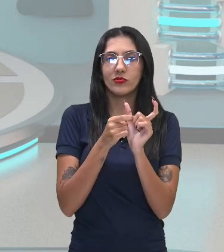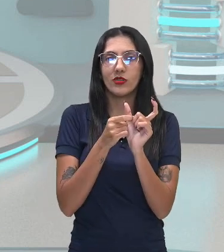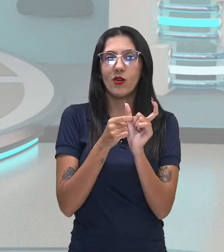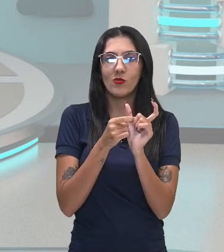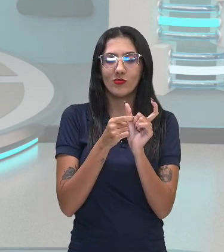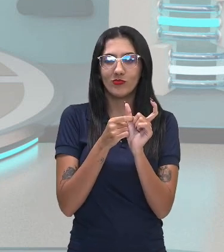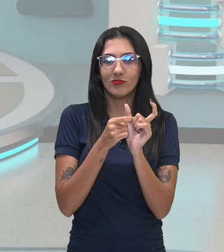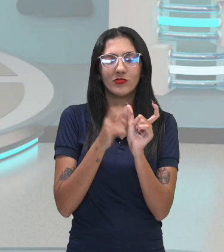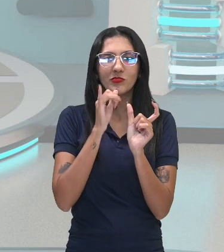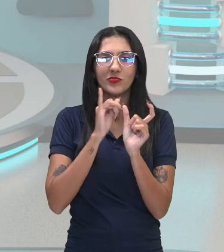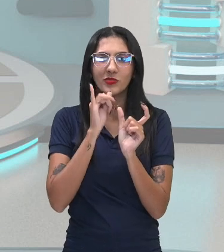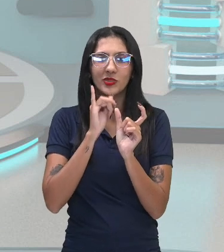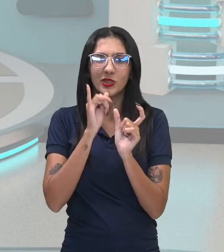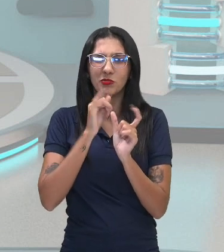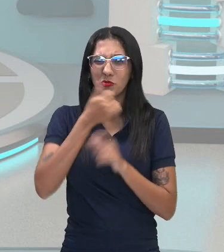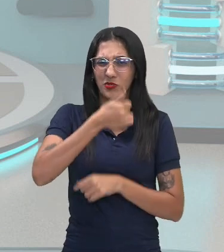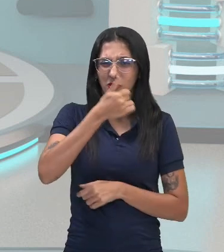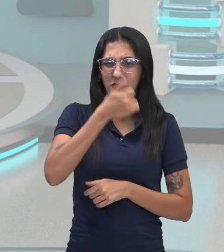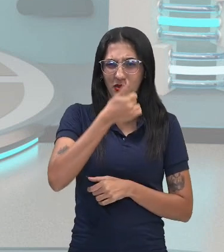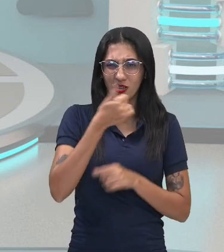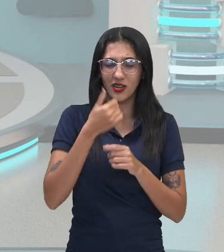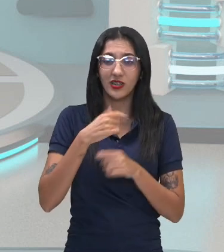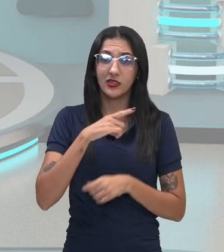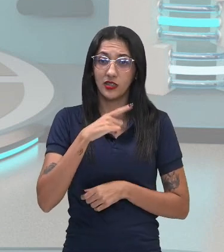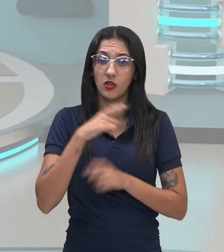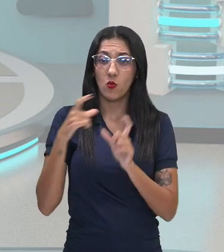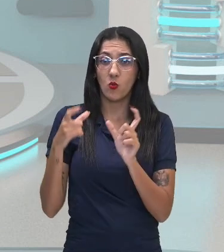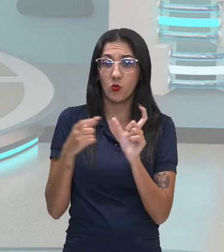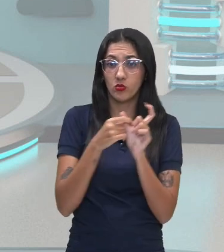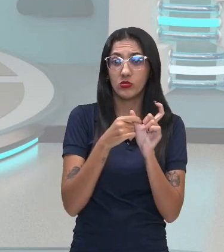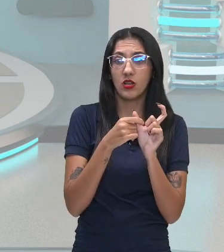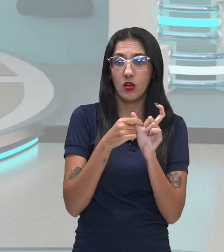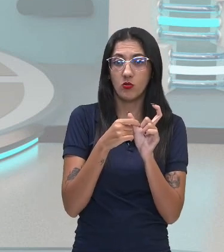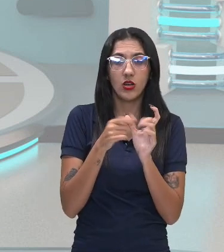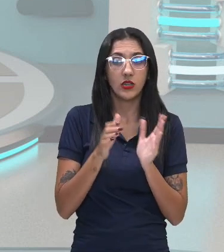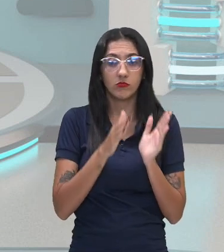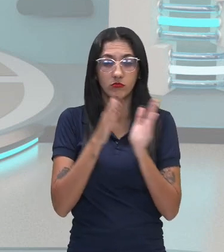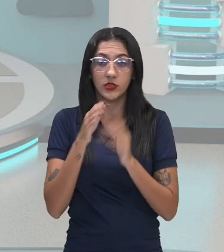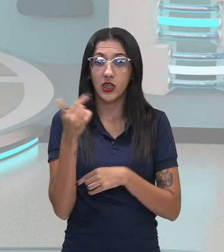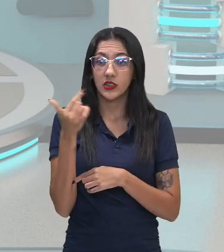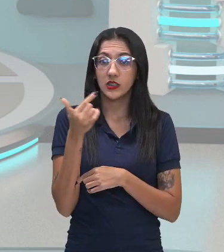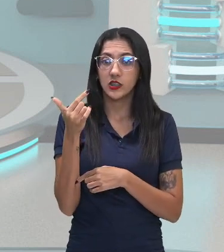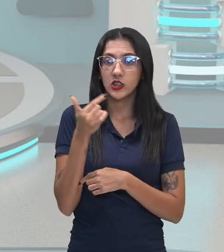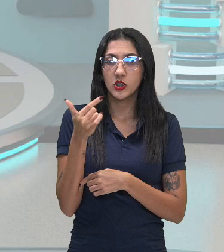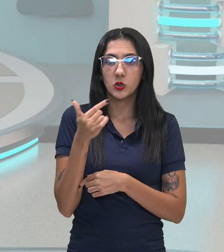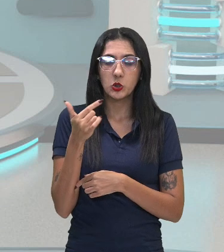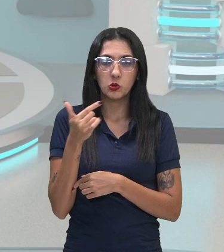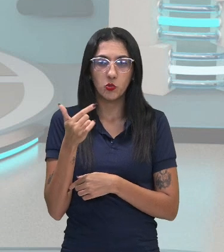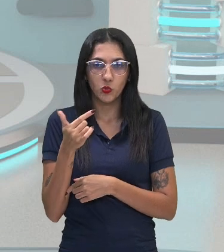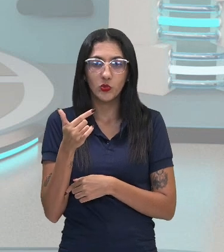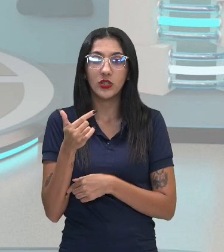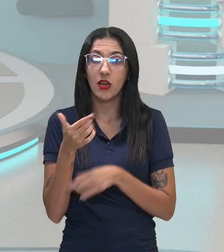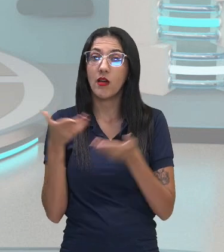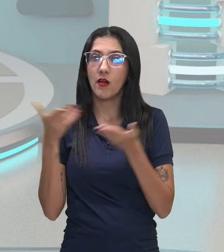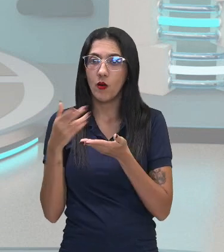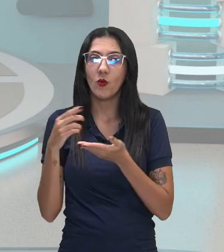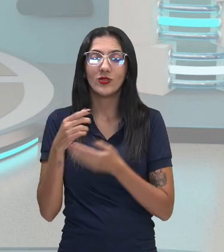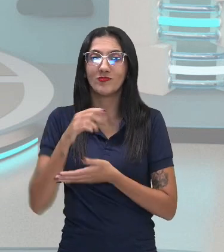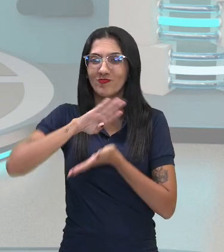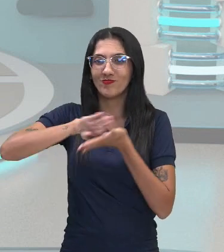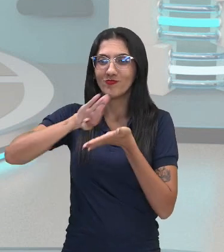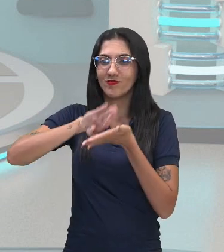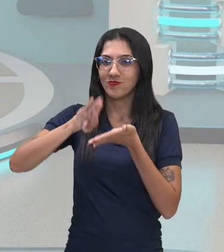de vencedora do sujeito. Então, ela enfatizou o status dela de